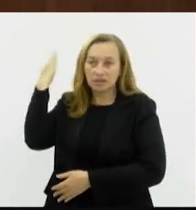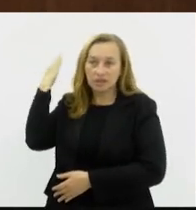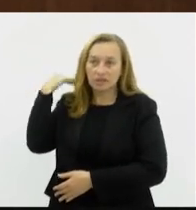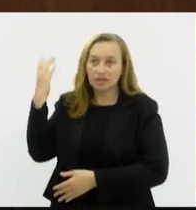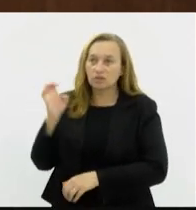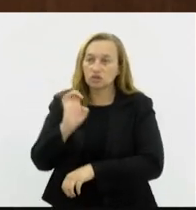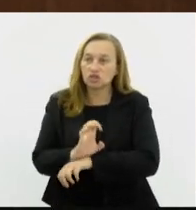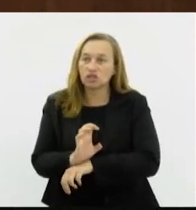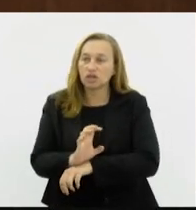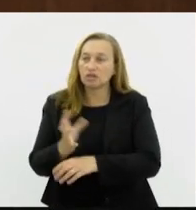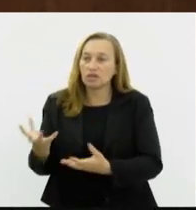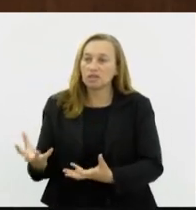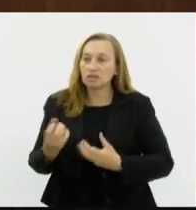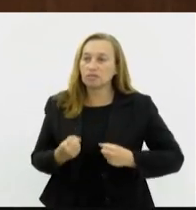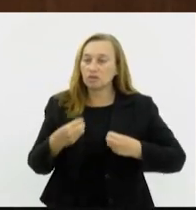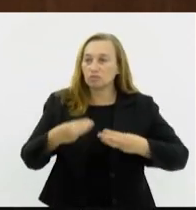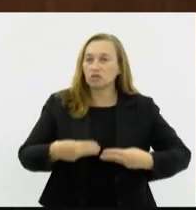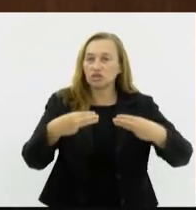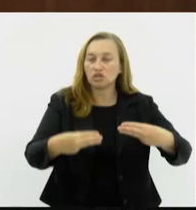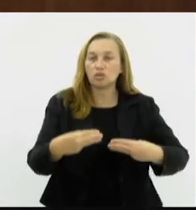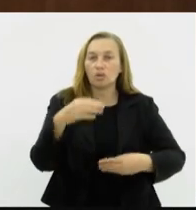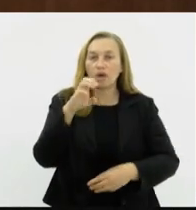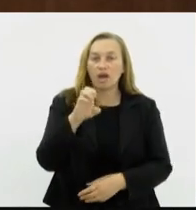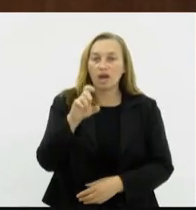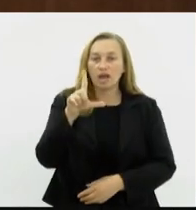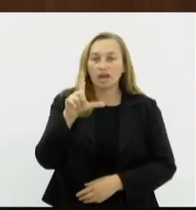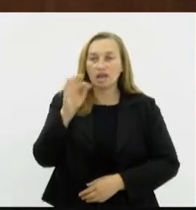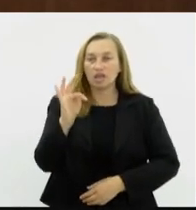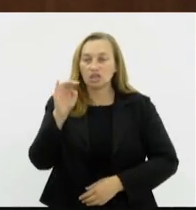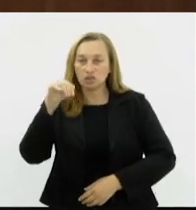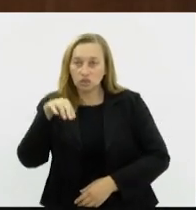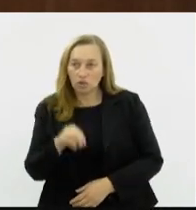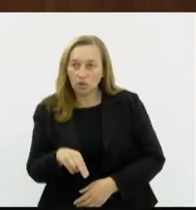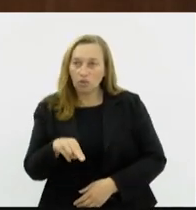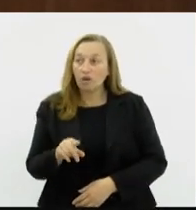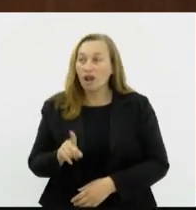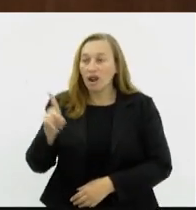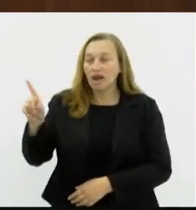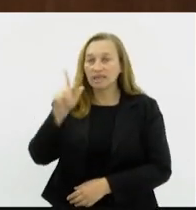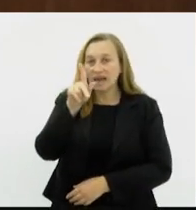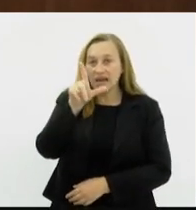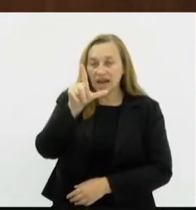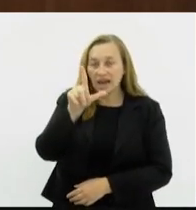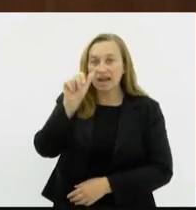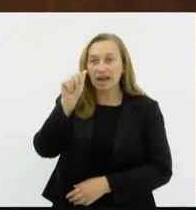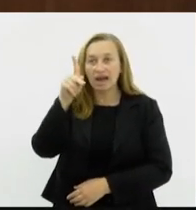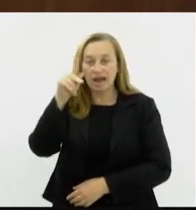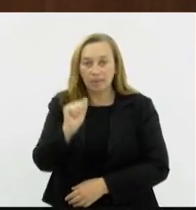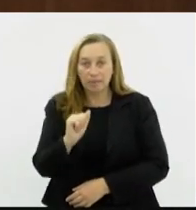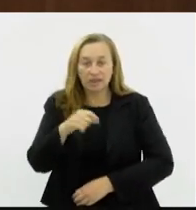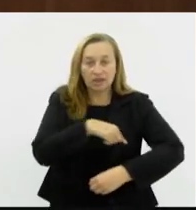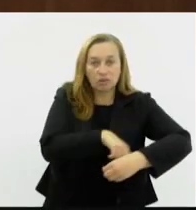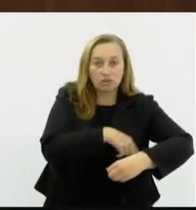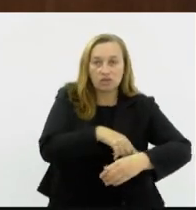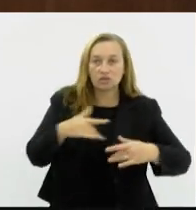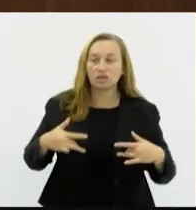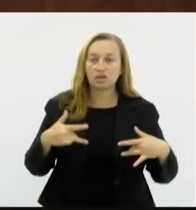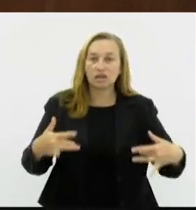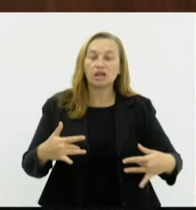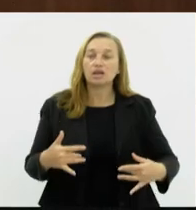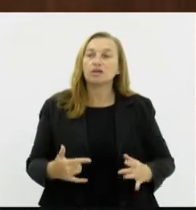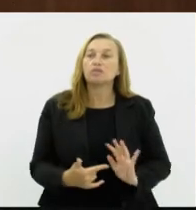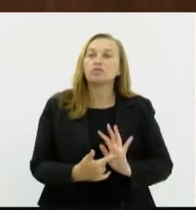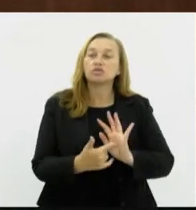inclusive, o ministro, o Wellington Dias, na Cozinha Solidária lá da Lapa, para reafirmar o quanto que o mapeamento,